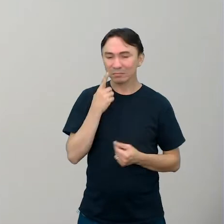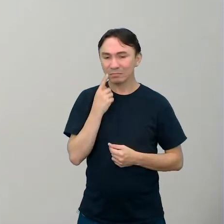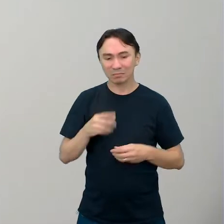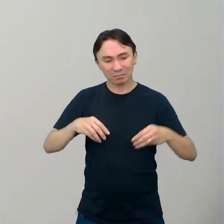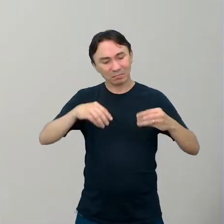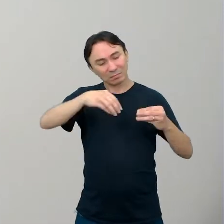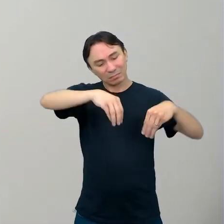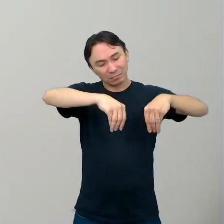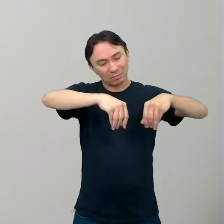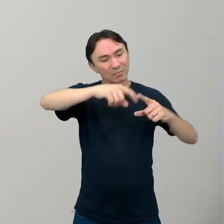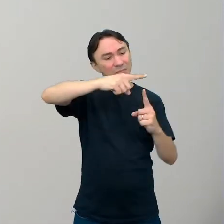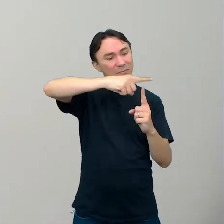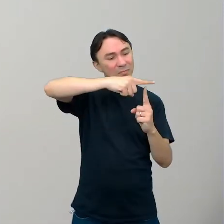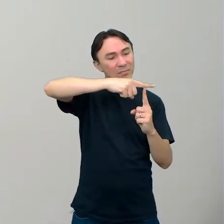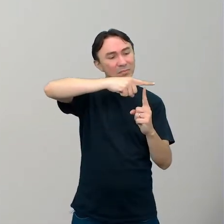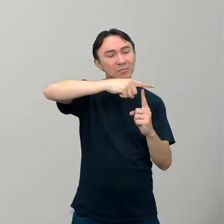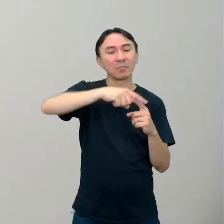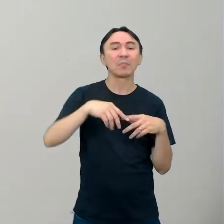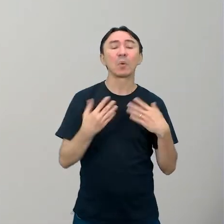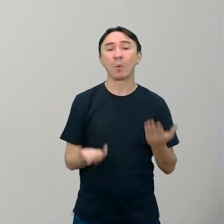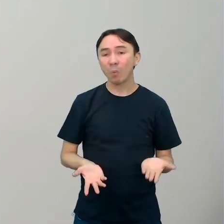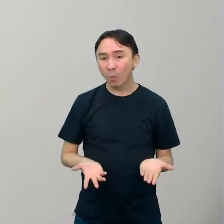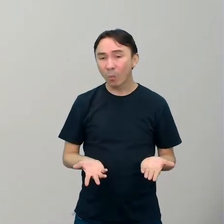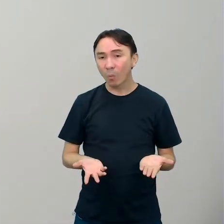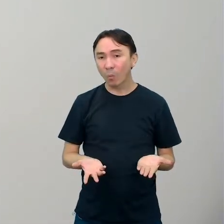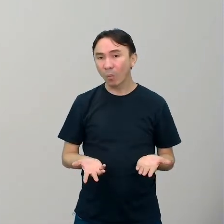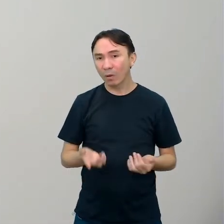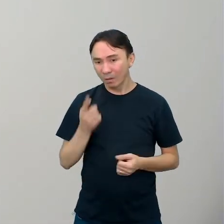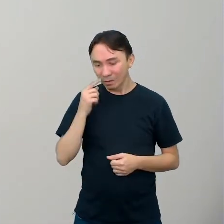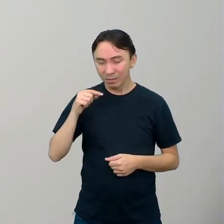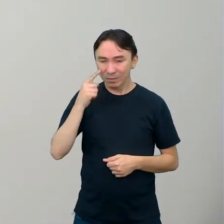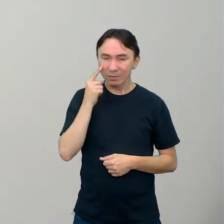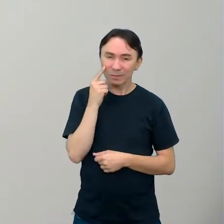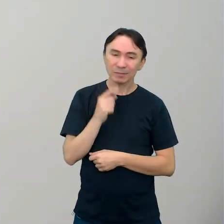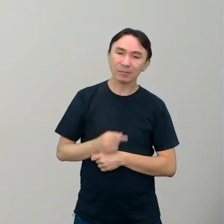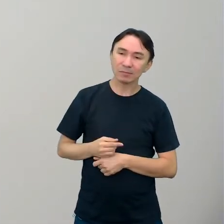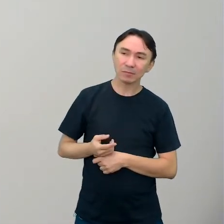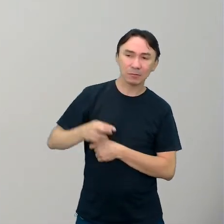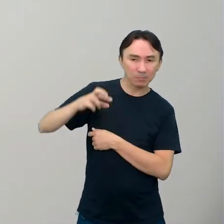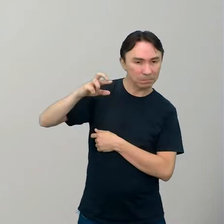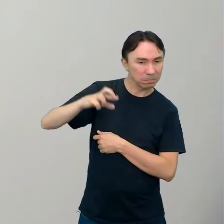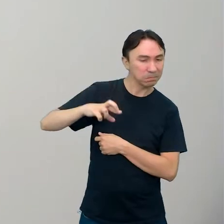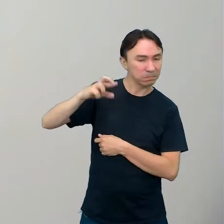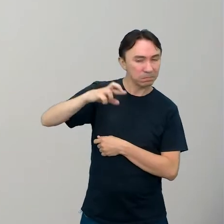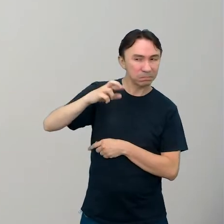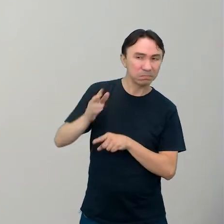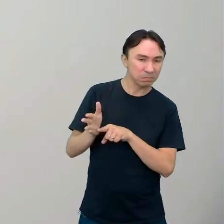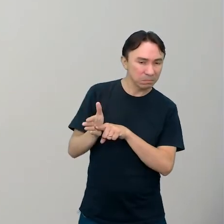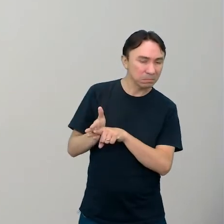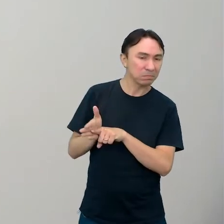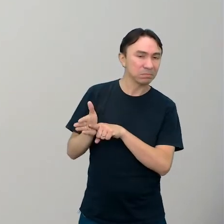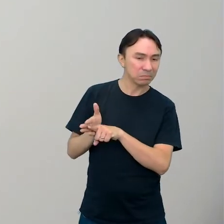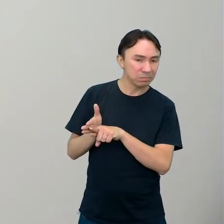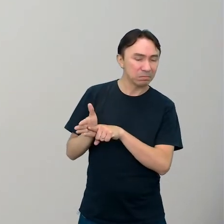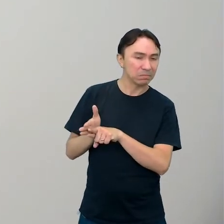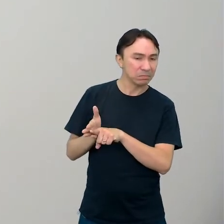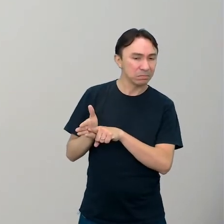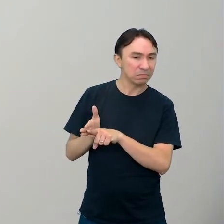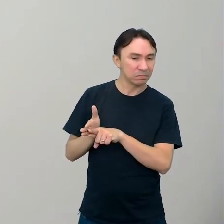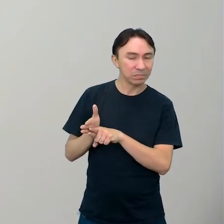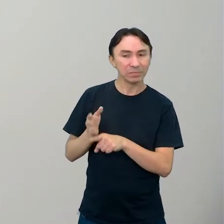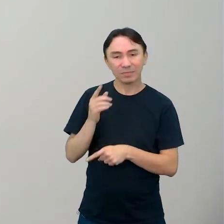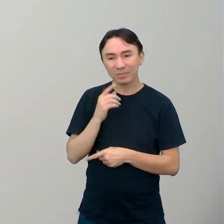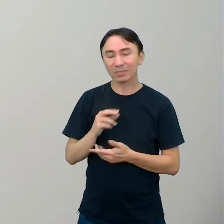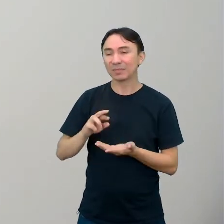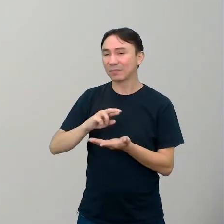gente tem dentro do país. Então, super importante essa questão da observação, nessa questão aí de